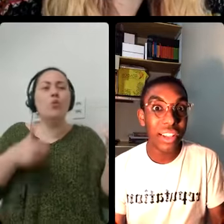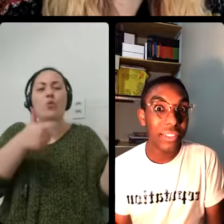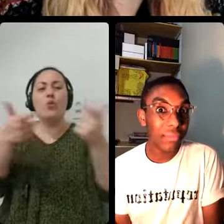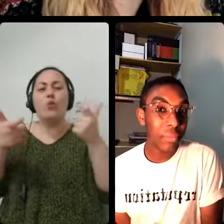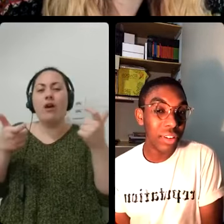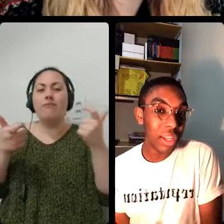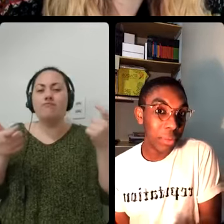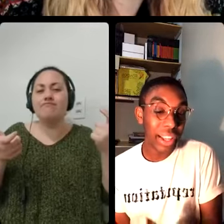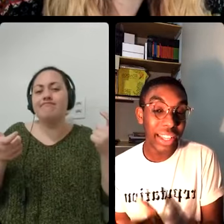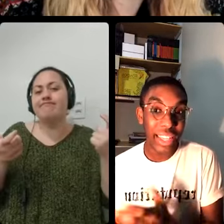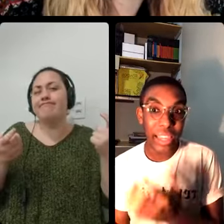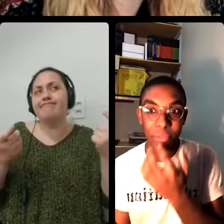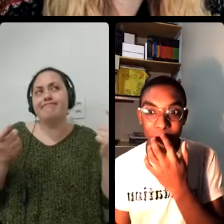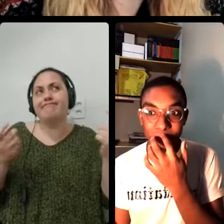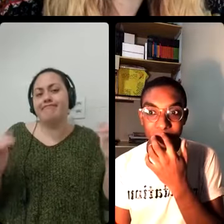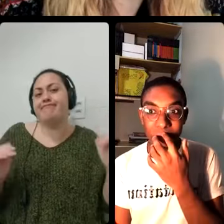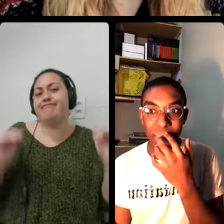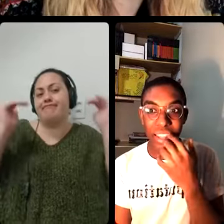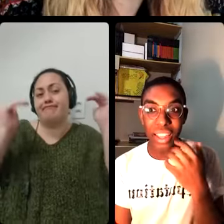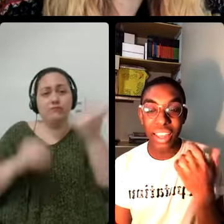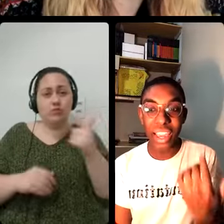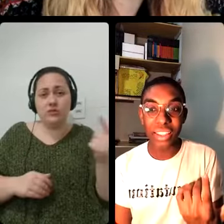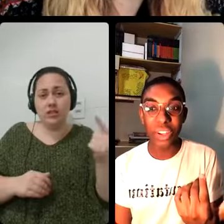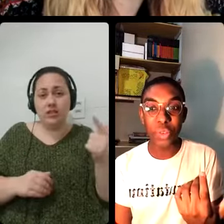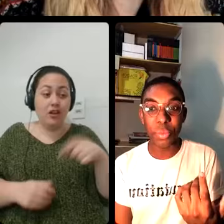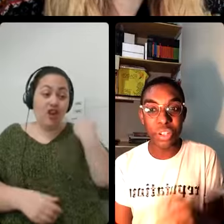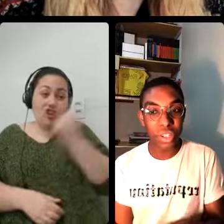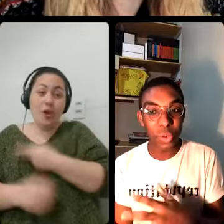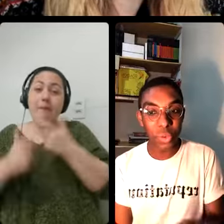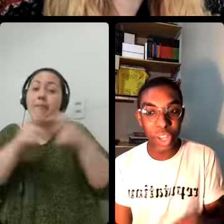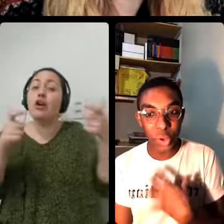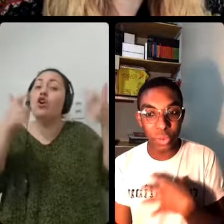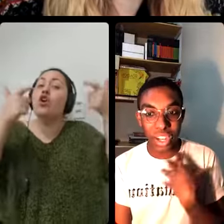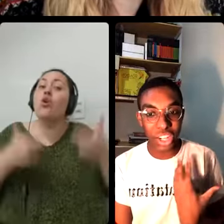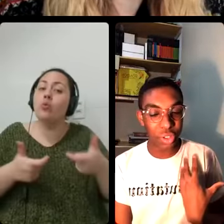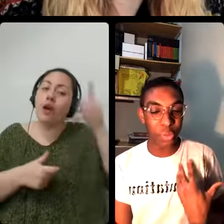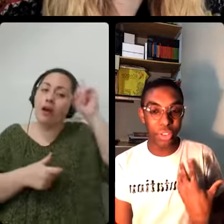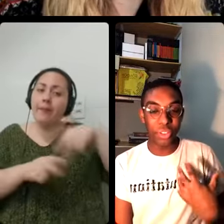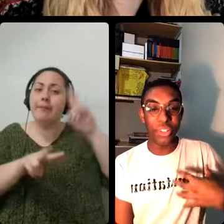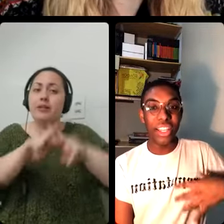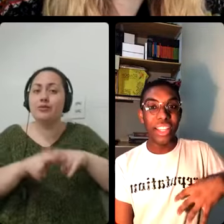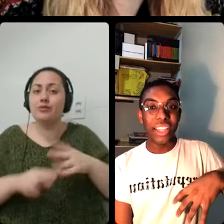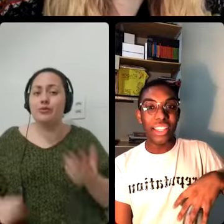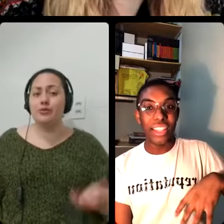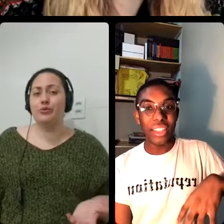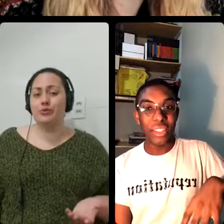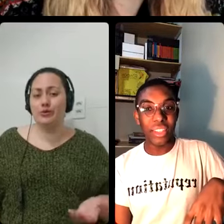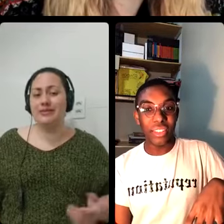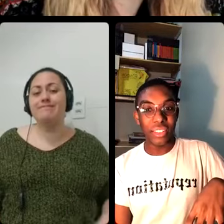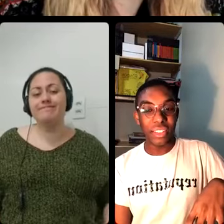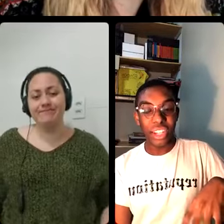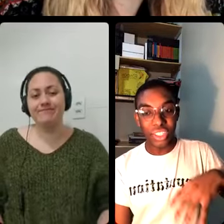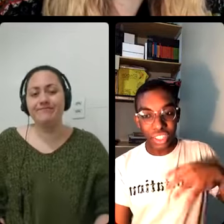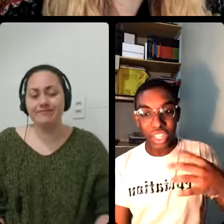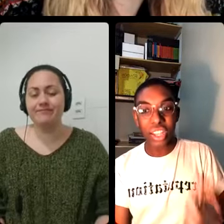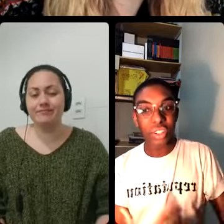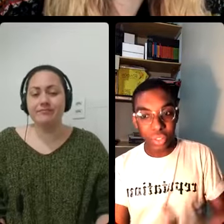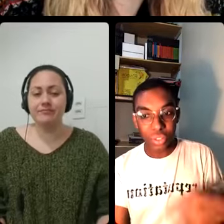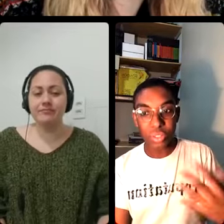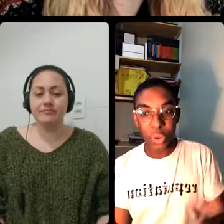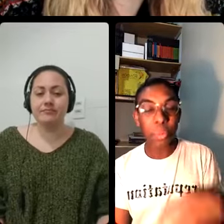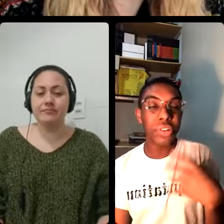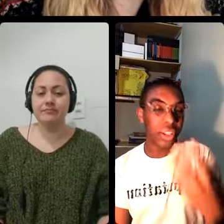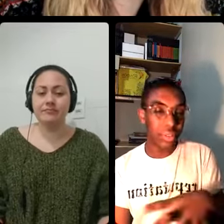maioria, por exemplo, na cadeia. E é então, por isso que eu acredito muito que a gente